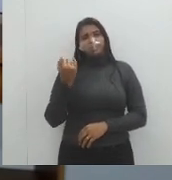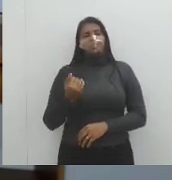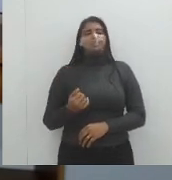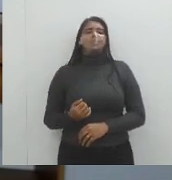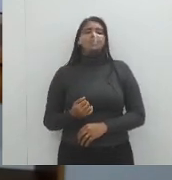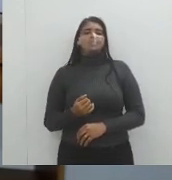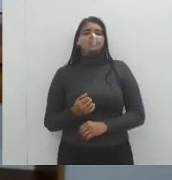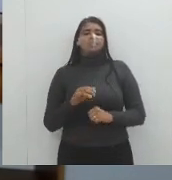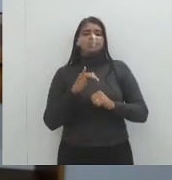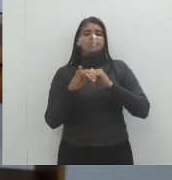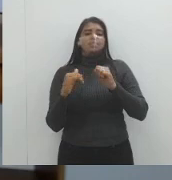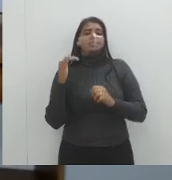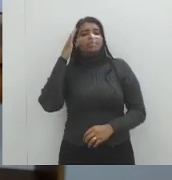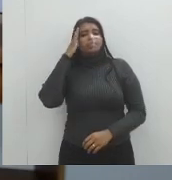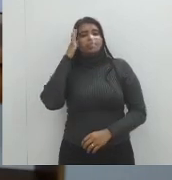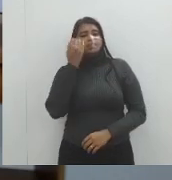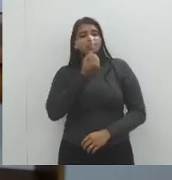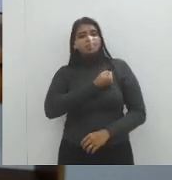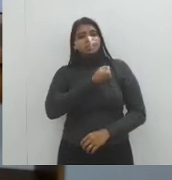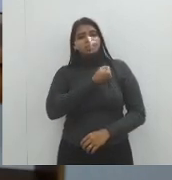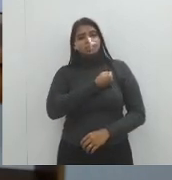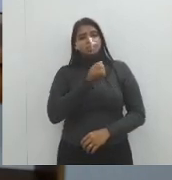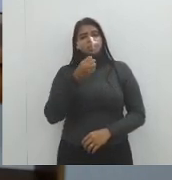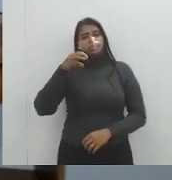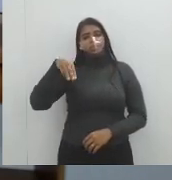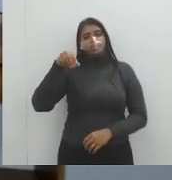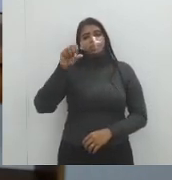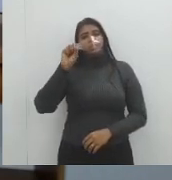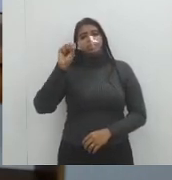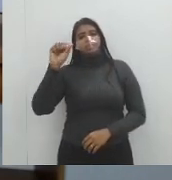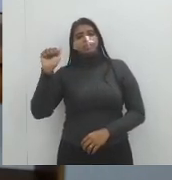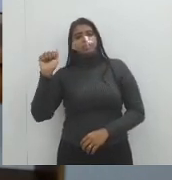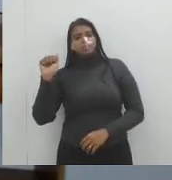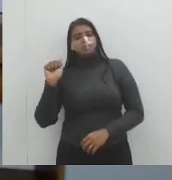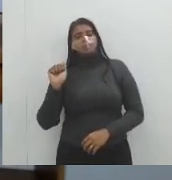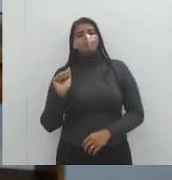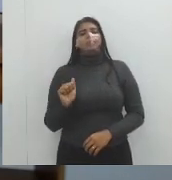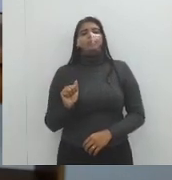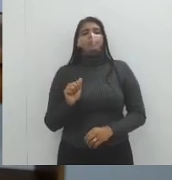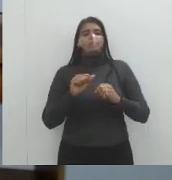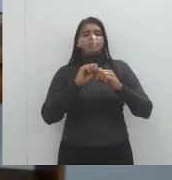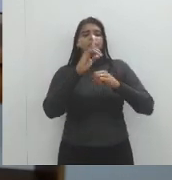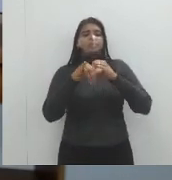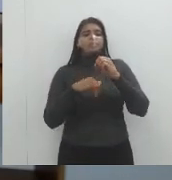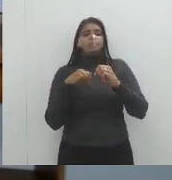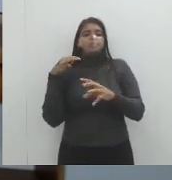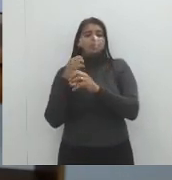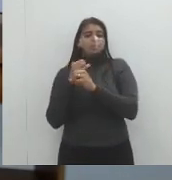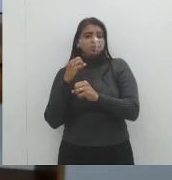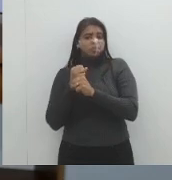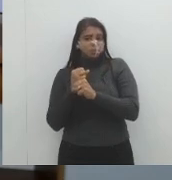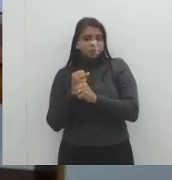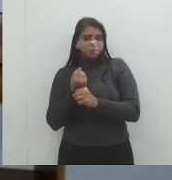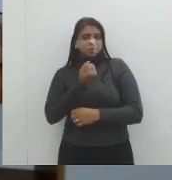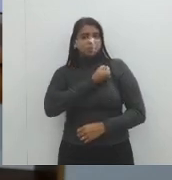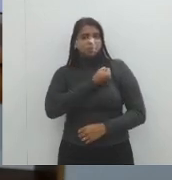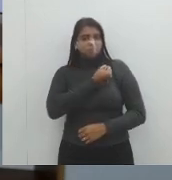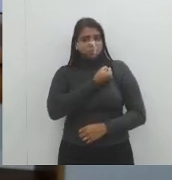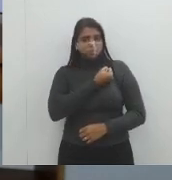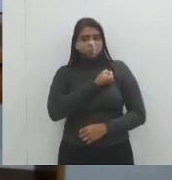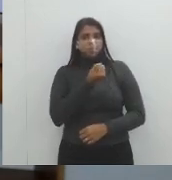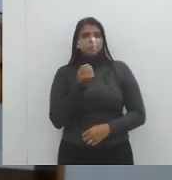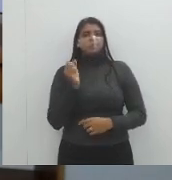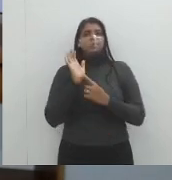que é a gente entender o número de massa do átomo. A gente pode calcular o número de massa do átomo,